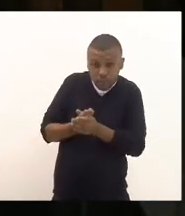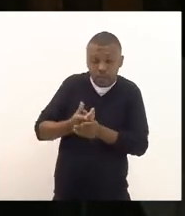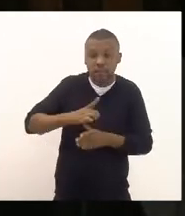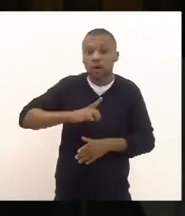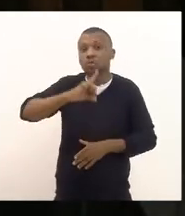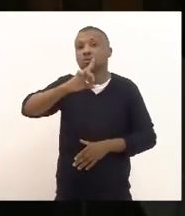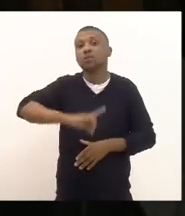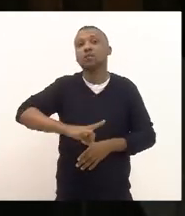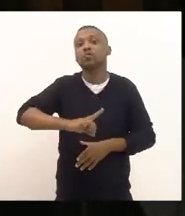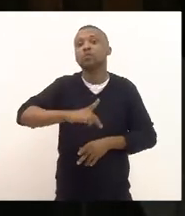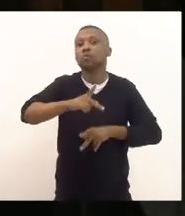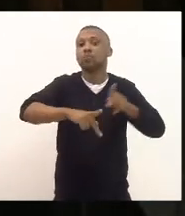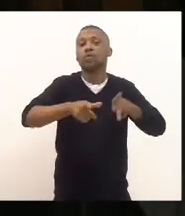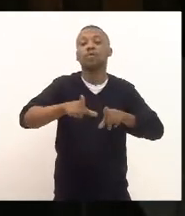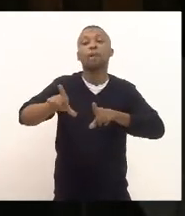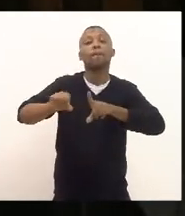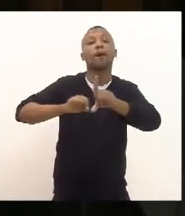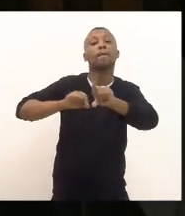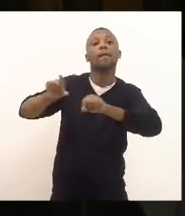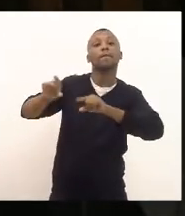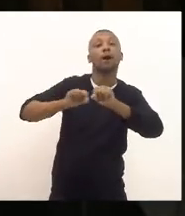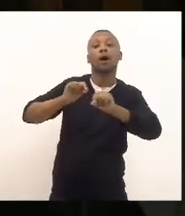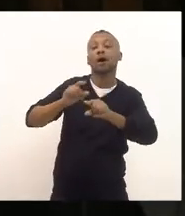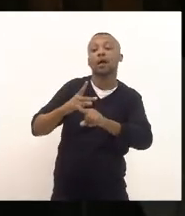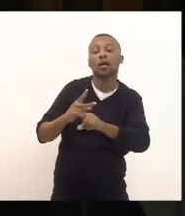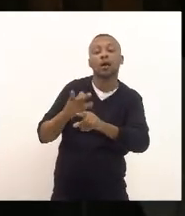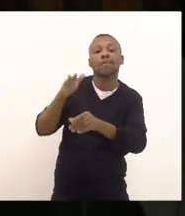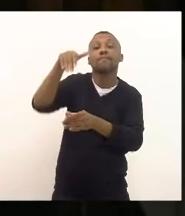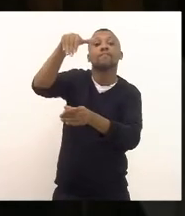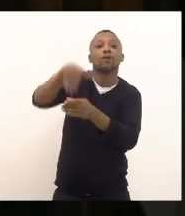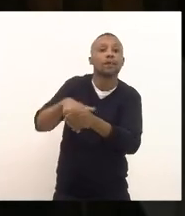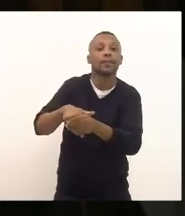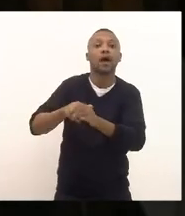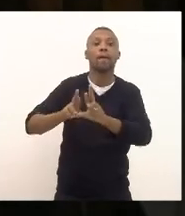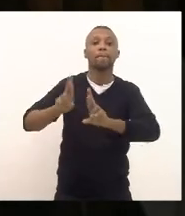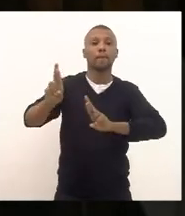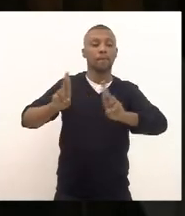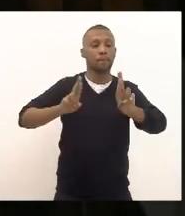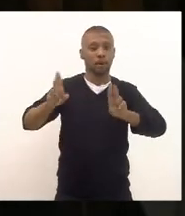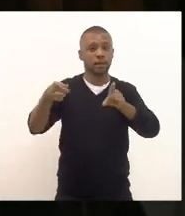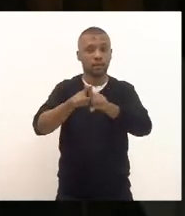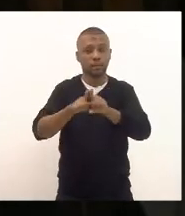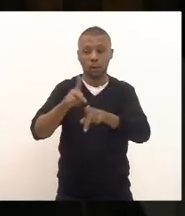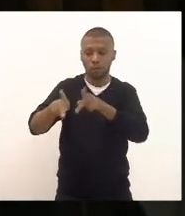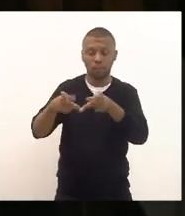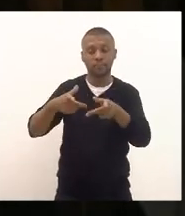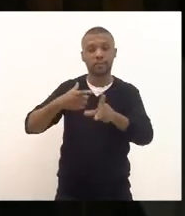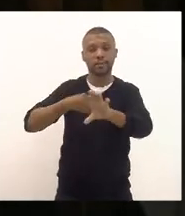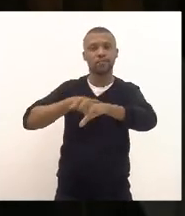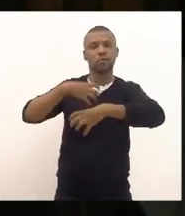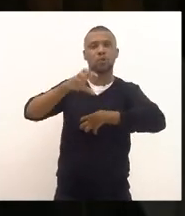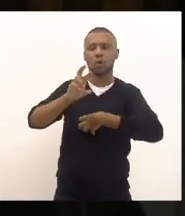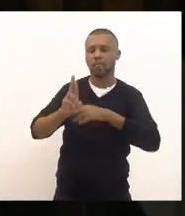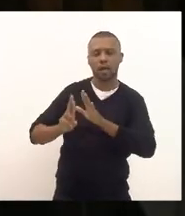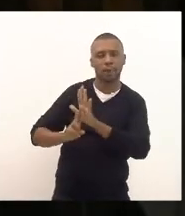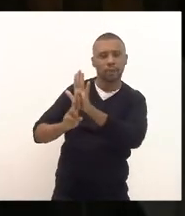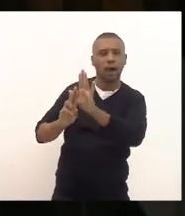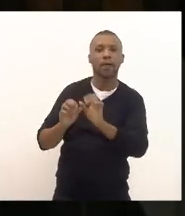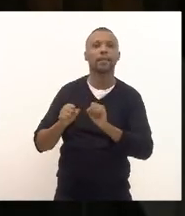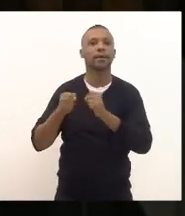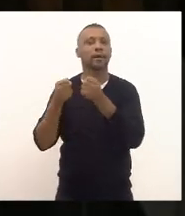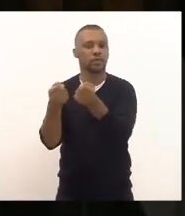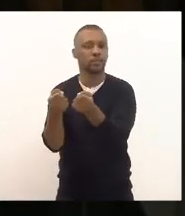povo de escolher seus representantes mas também do povo se ver representado no estado na garantia dos direitos sociais